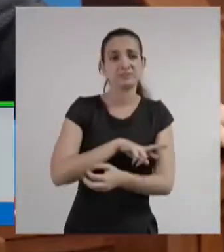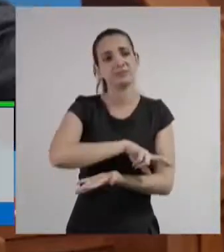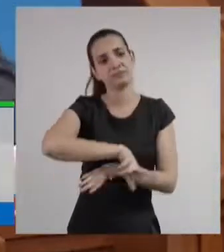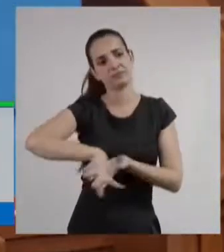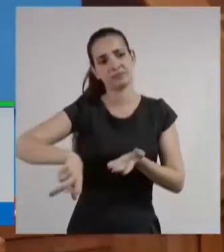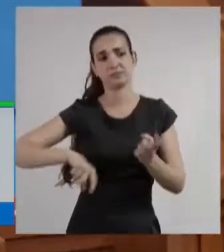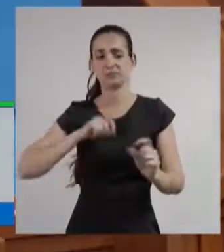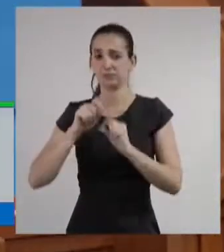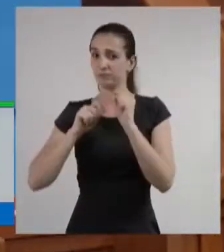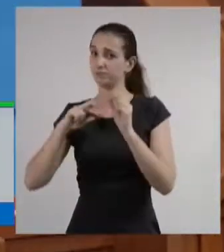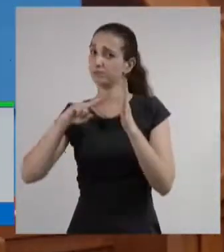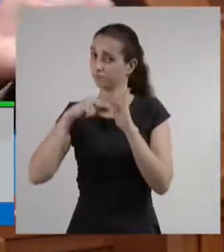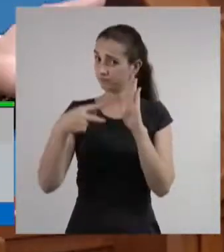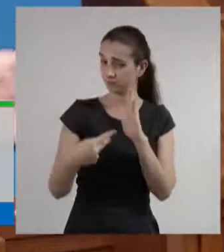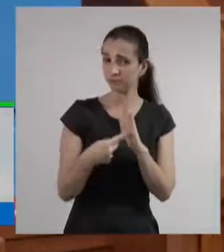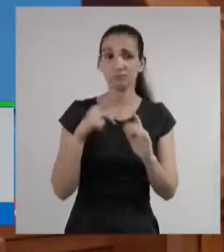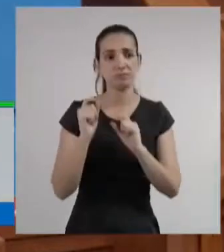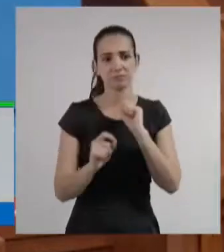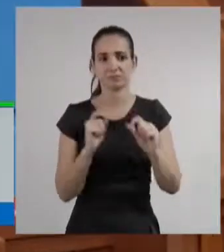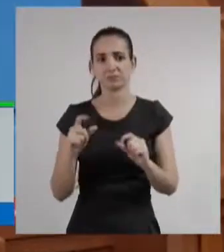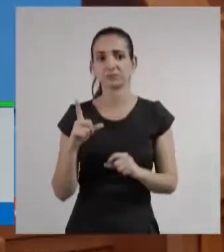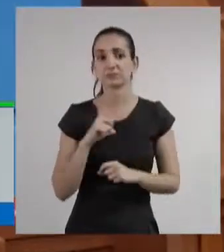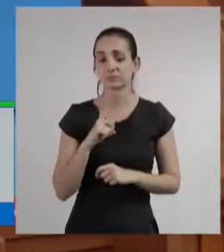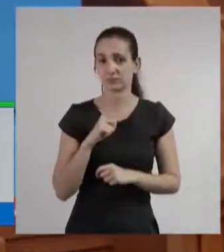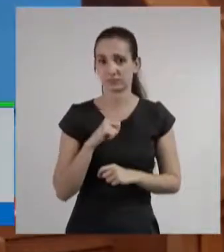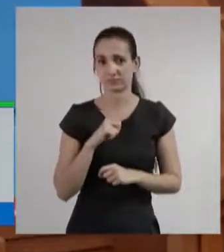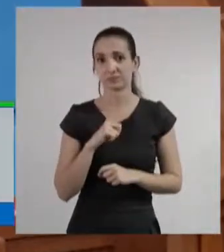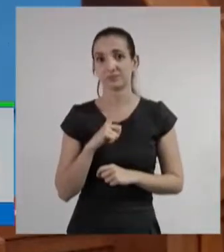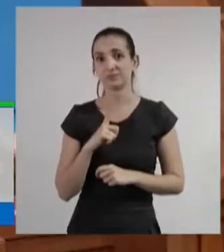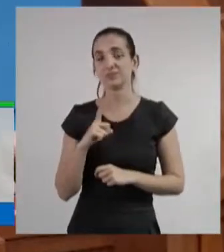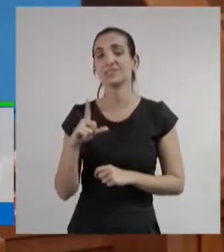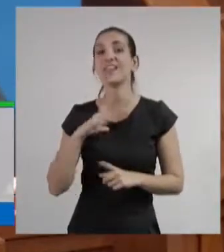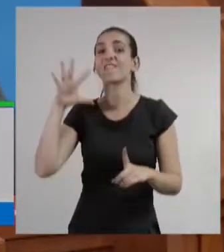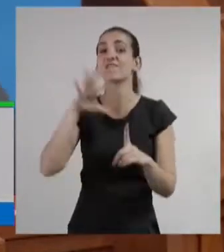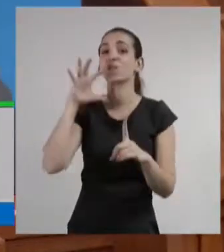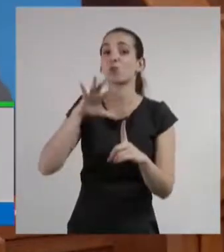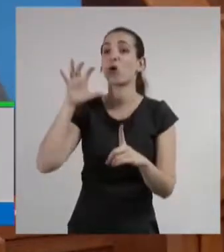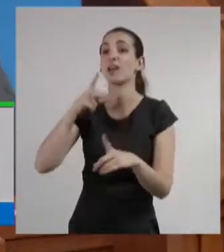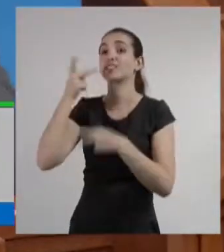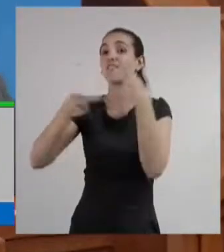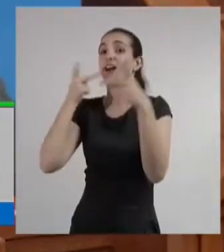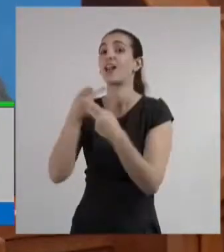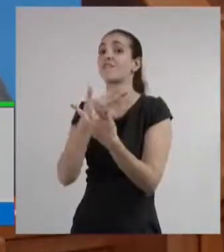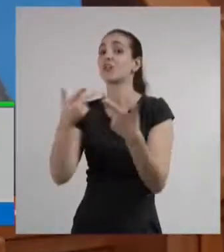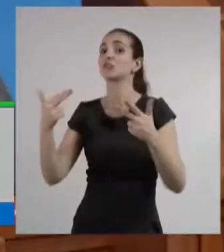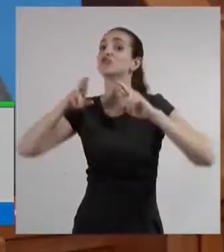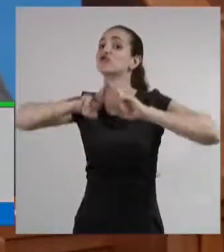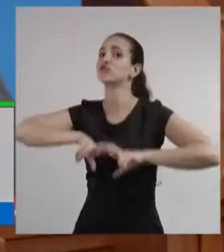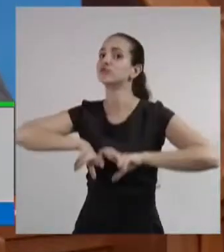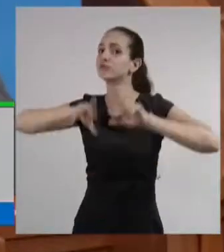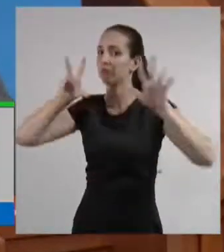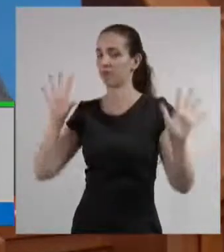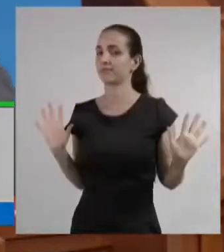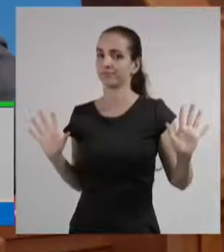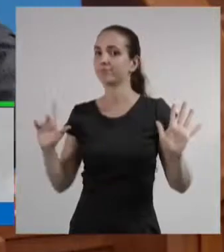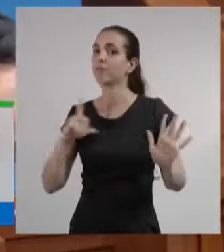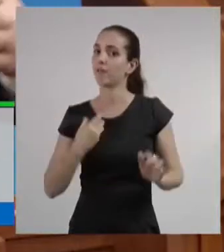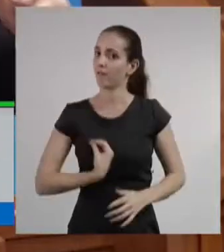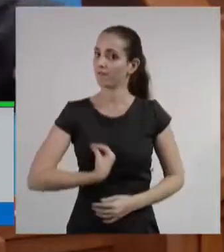ela alardeia muito acima da realidade. Porque